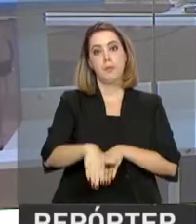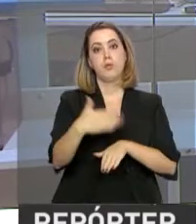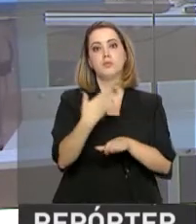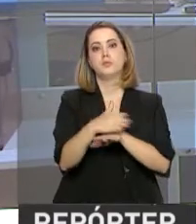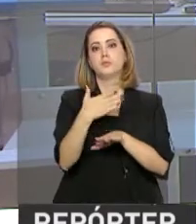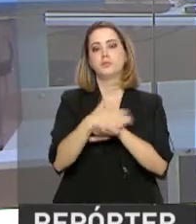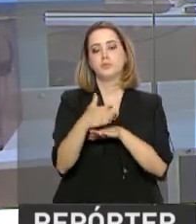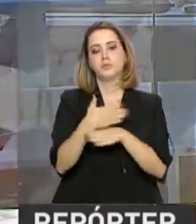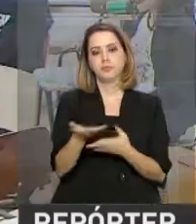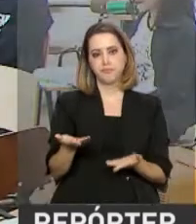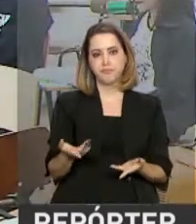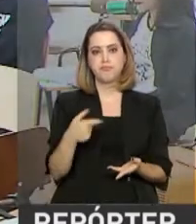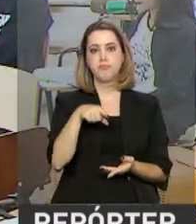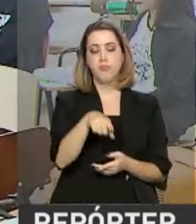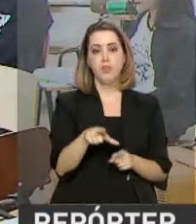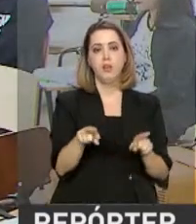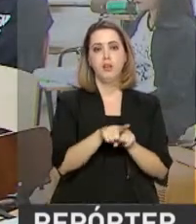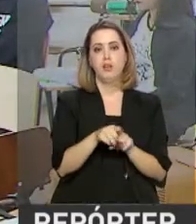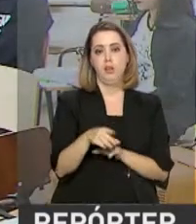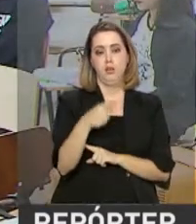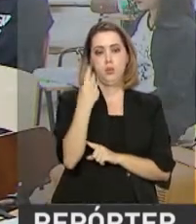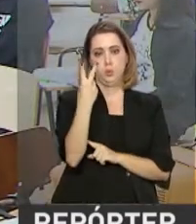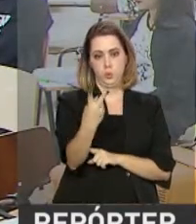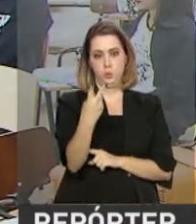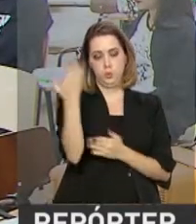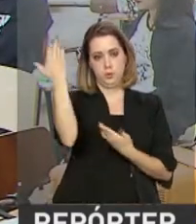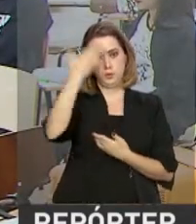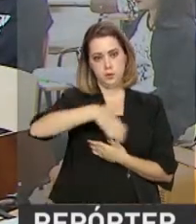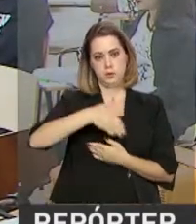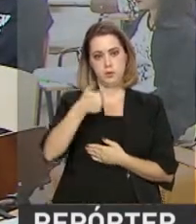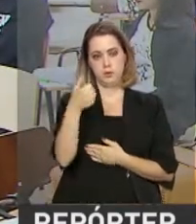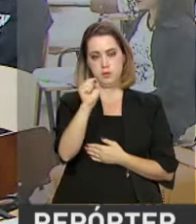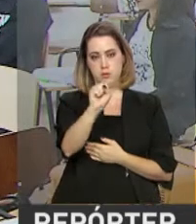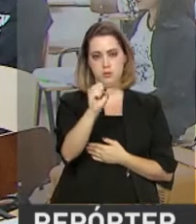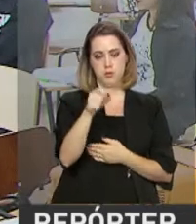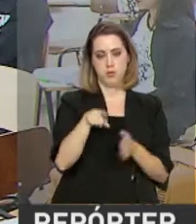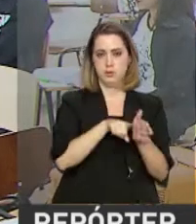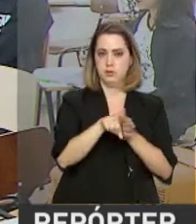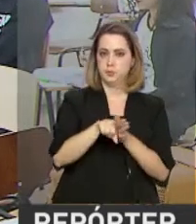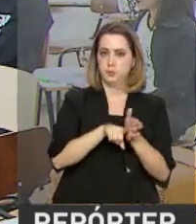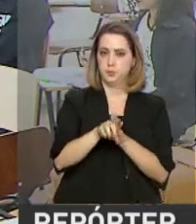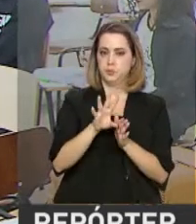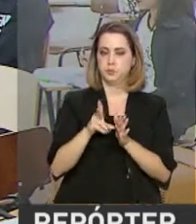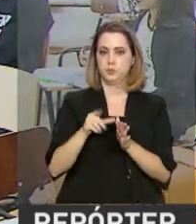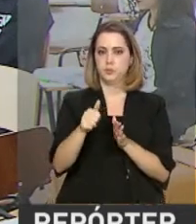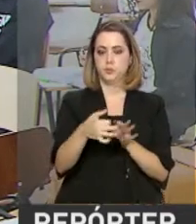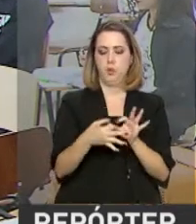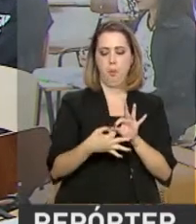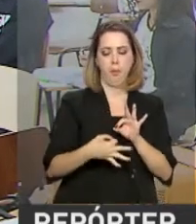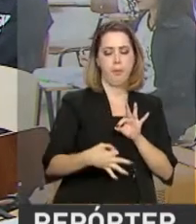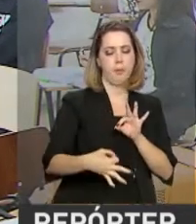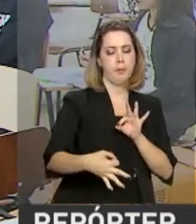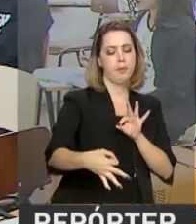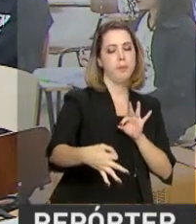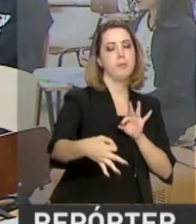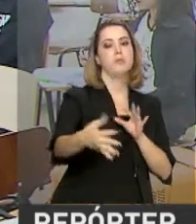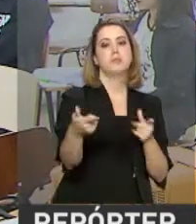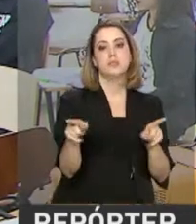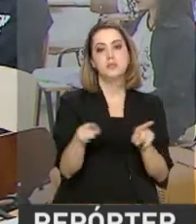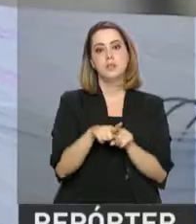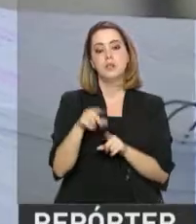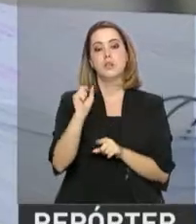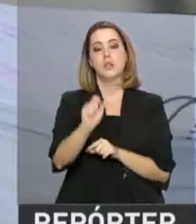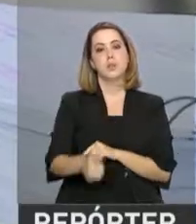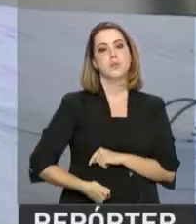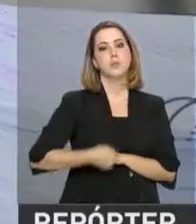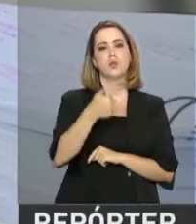do exame o teste está dividido em duas provas somando 180 questões como são testes longos o recomendável é